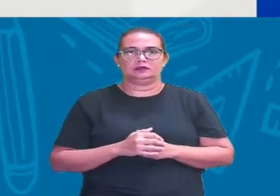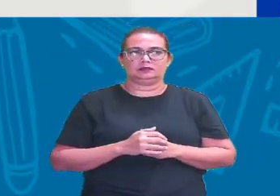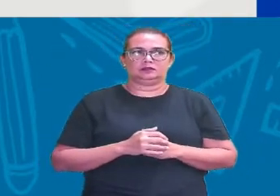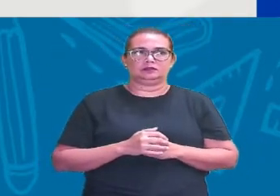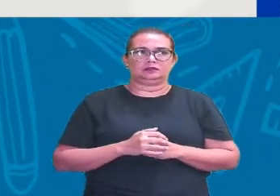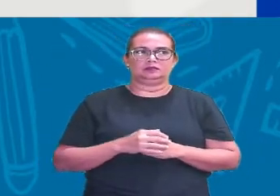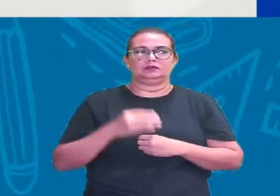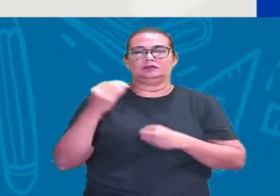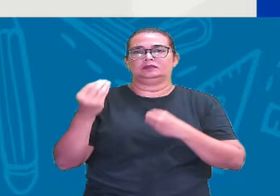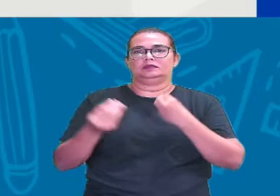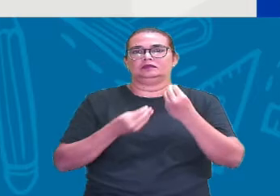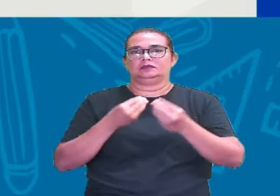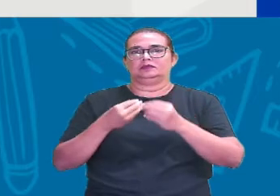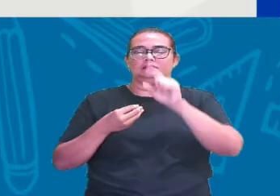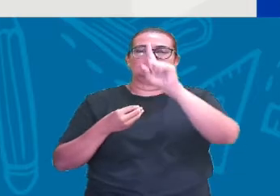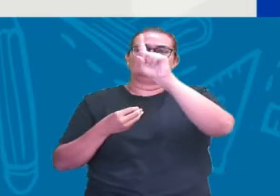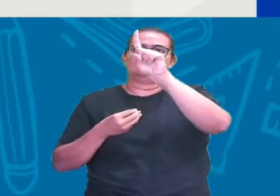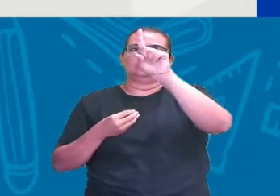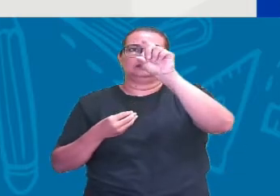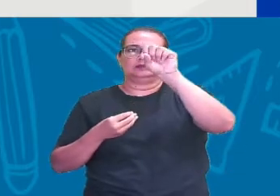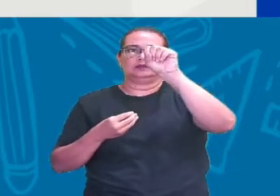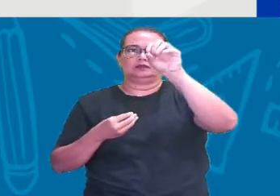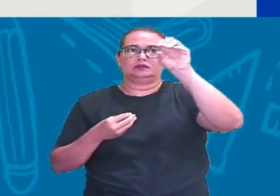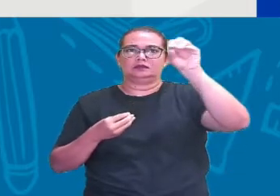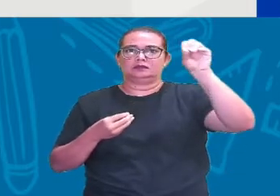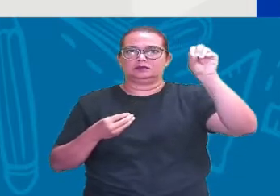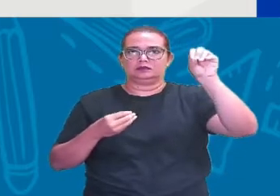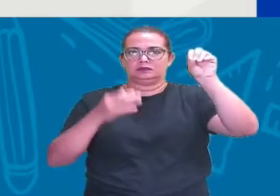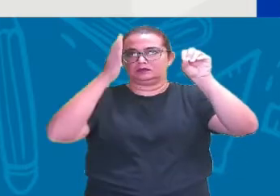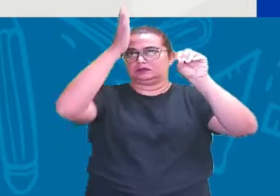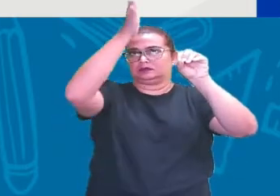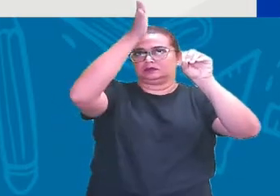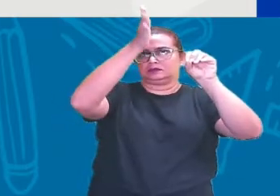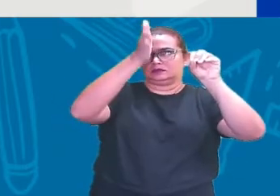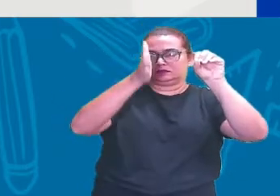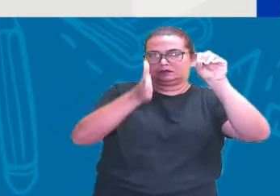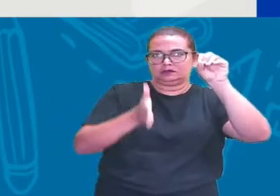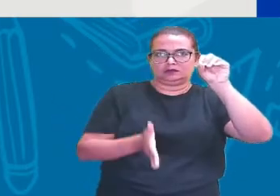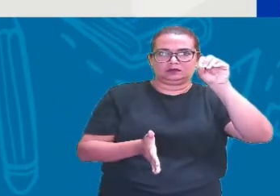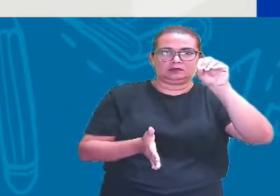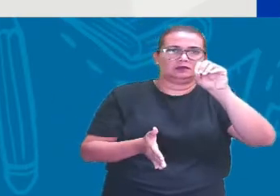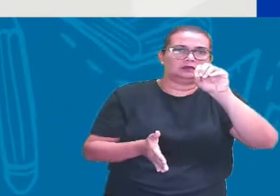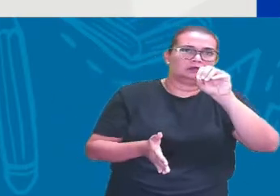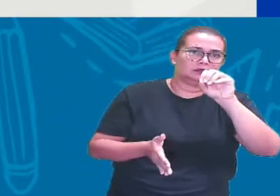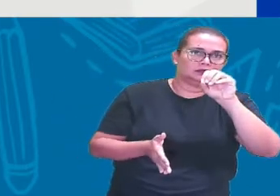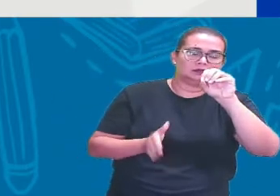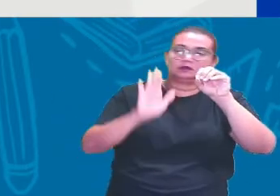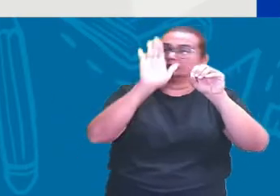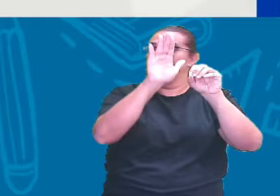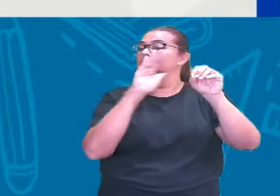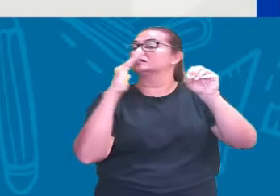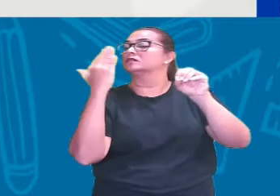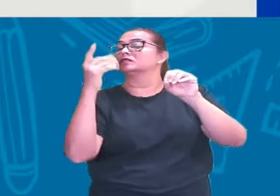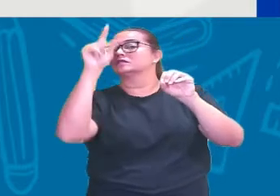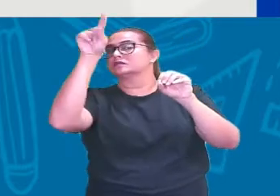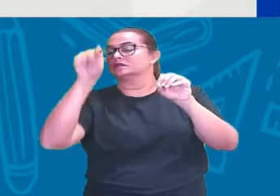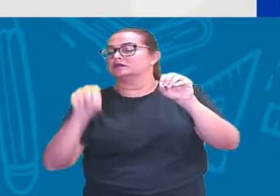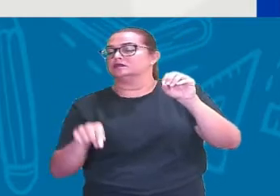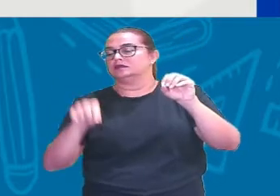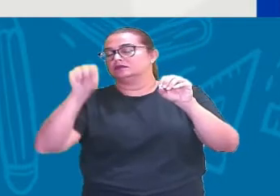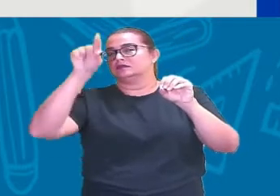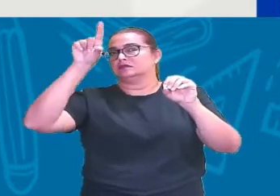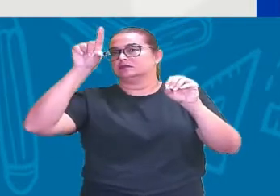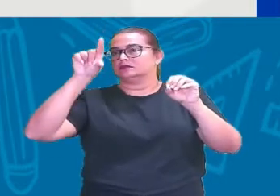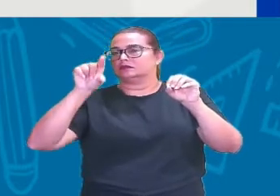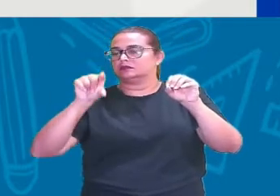forma fatorada de 180. São esses números aqui, ó, nessa lateralzinha, ó, que esses